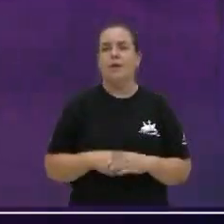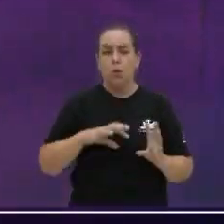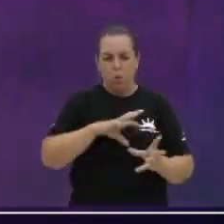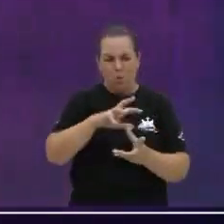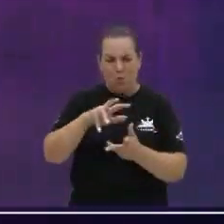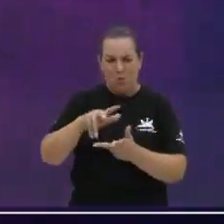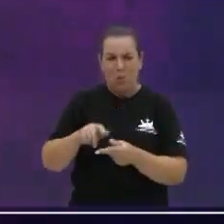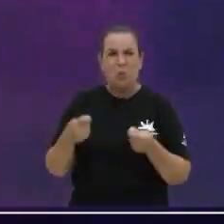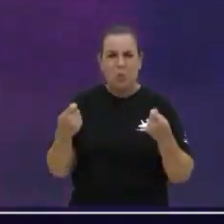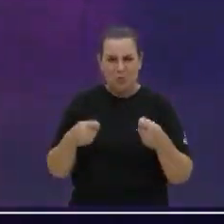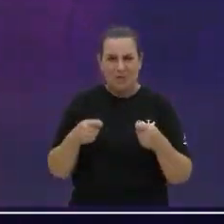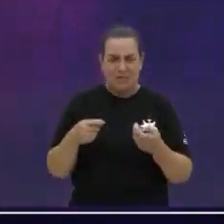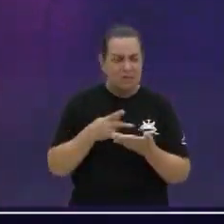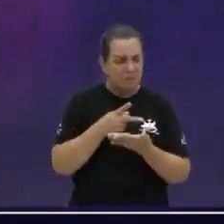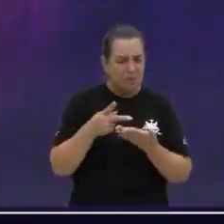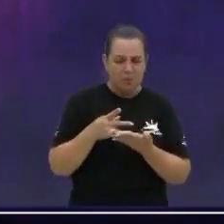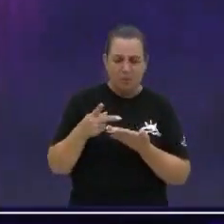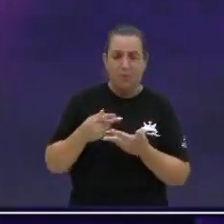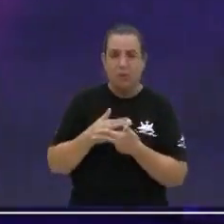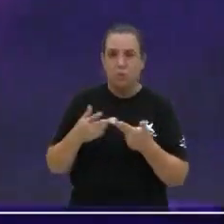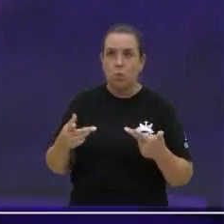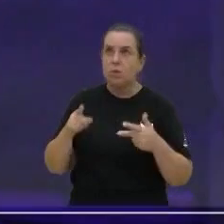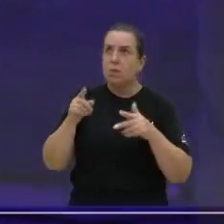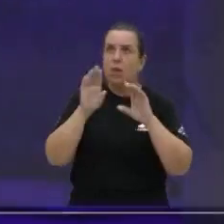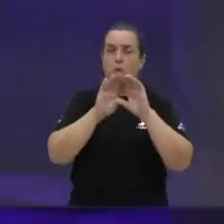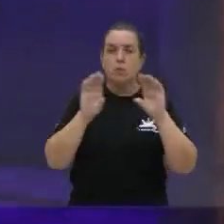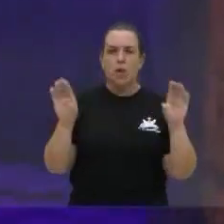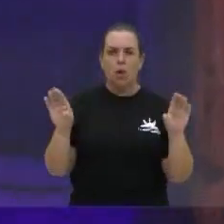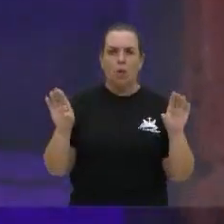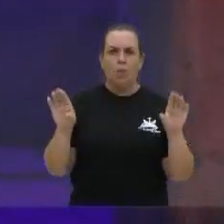humanidade não precisa buscar as coisas do alto?